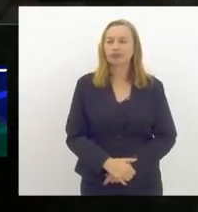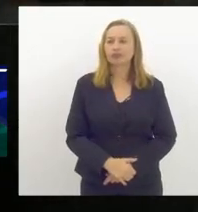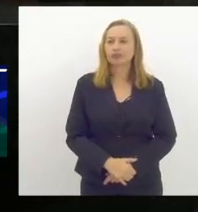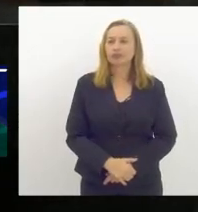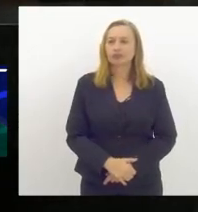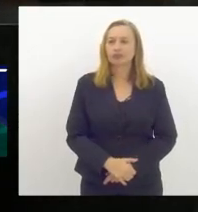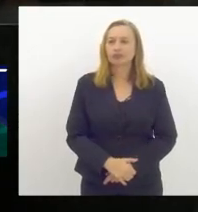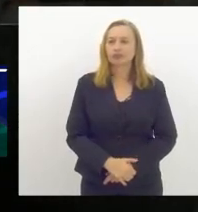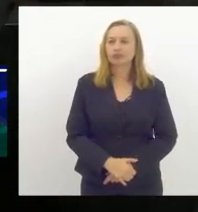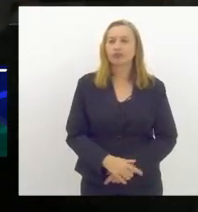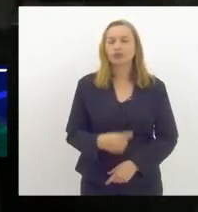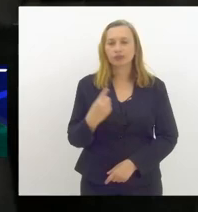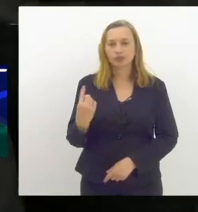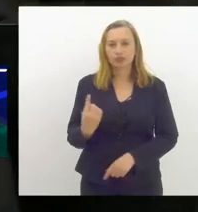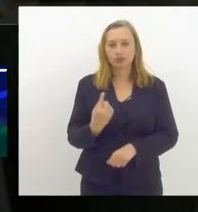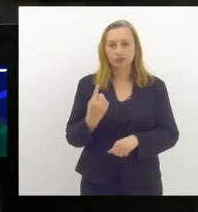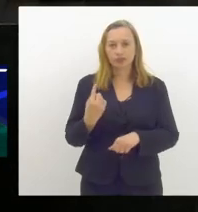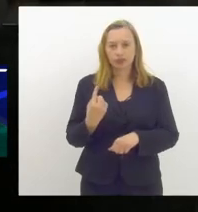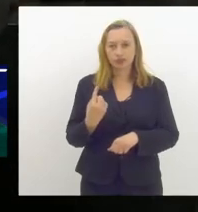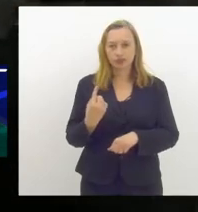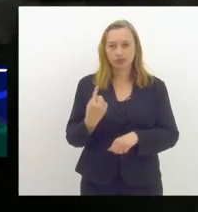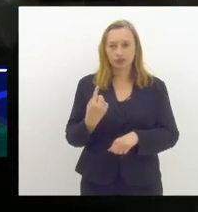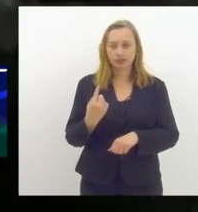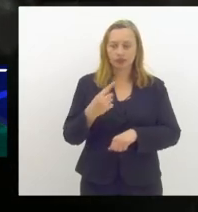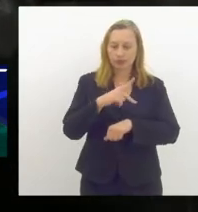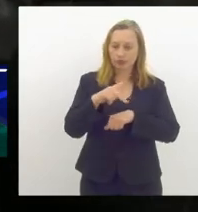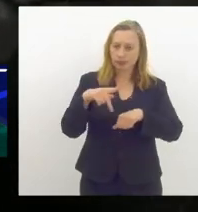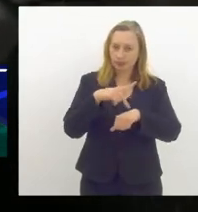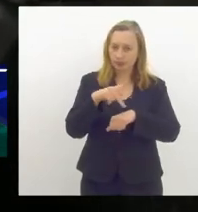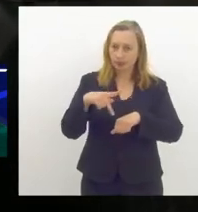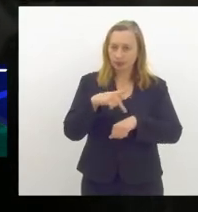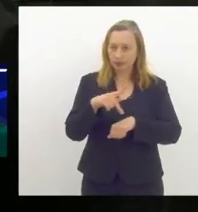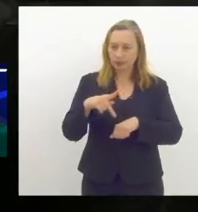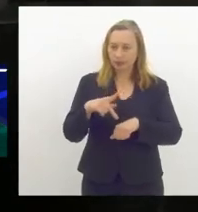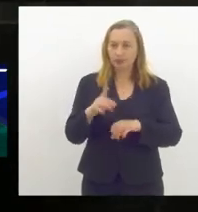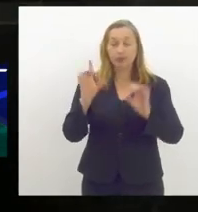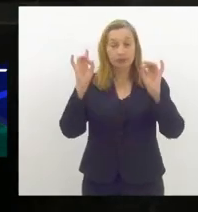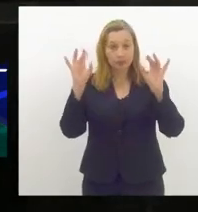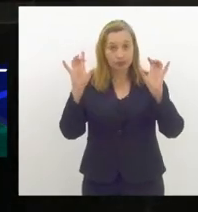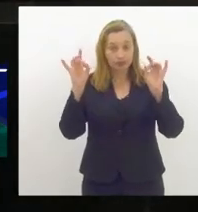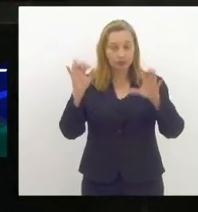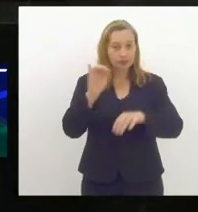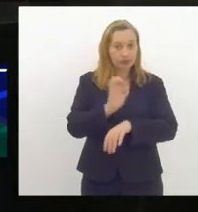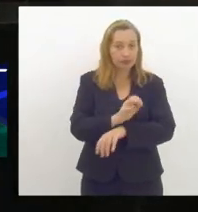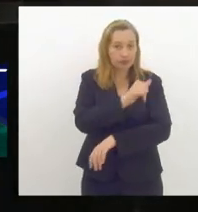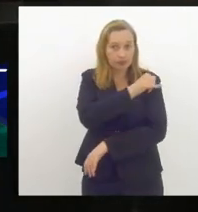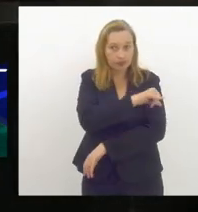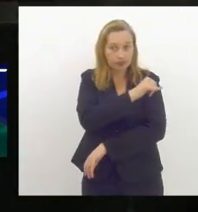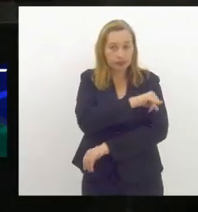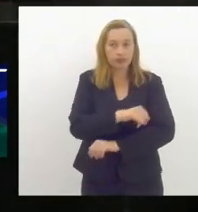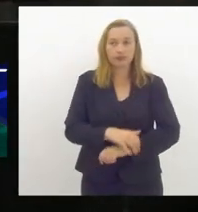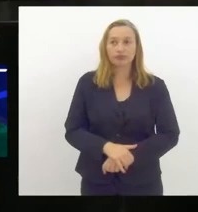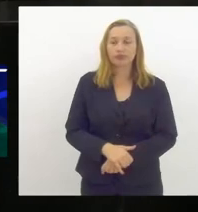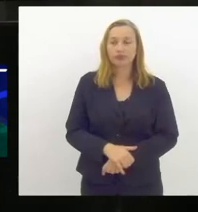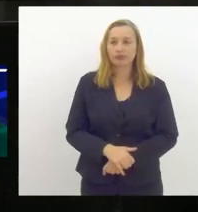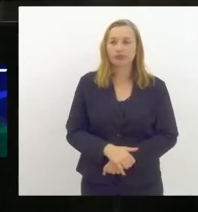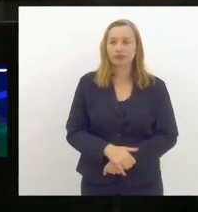e o nosso país e especialmente o estado do Rio de Janeiro